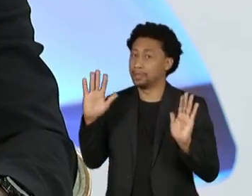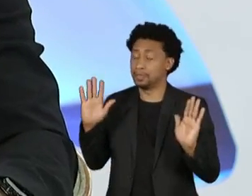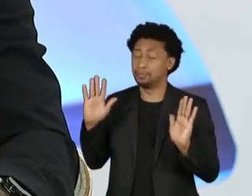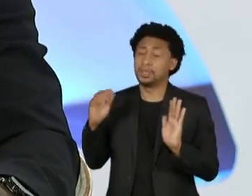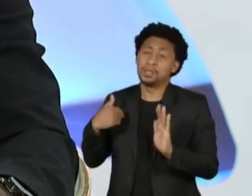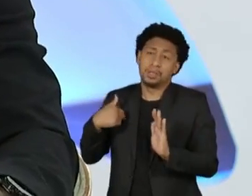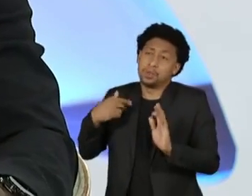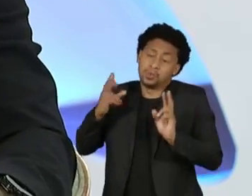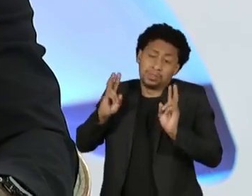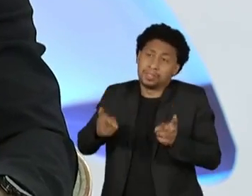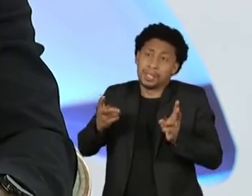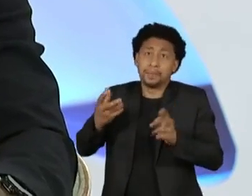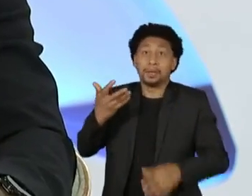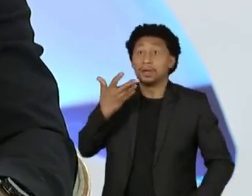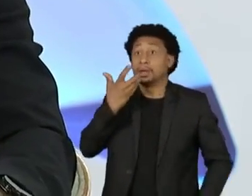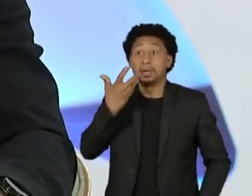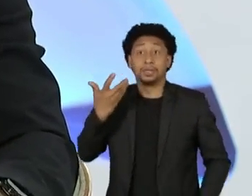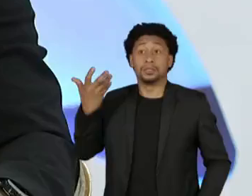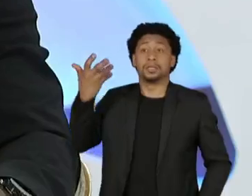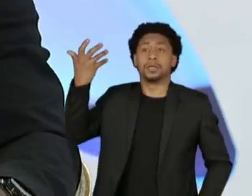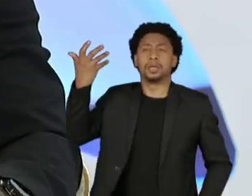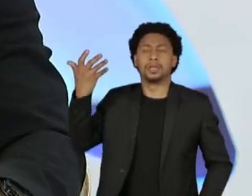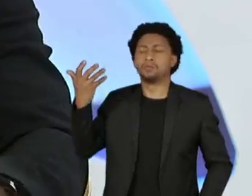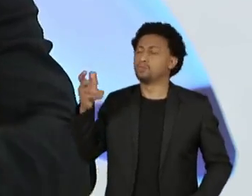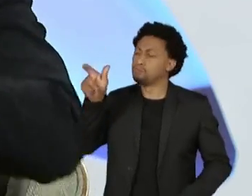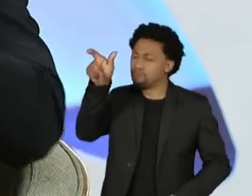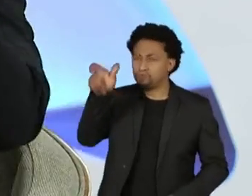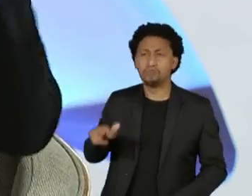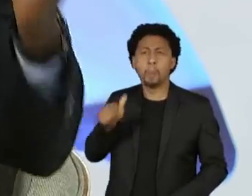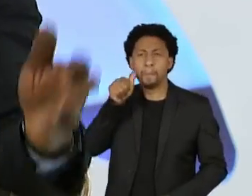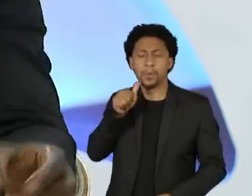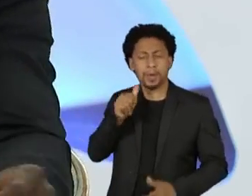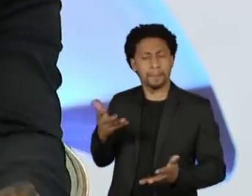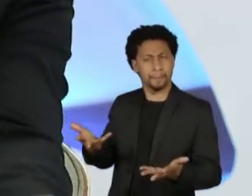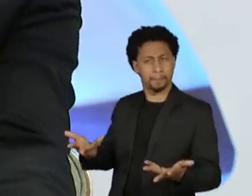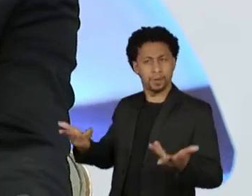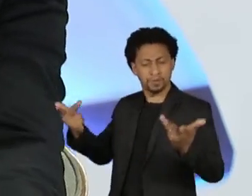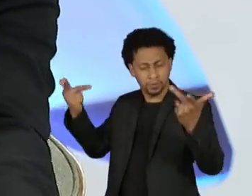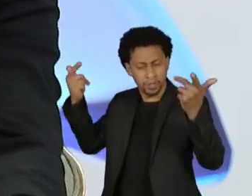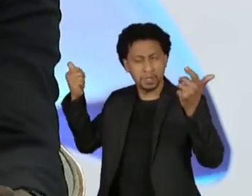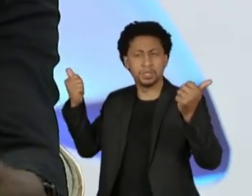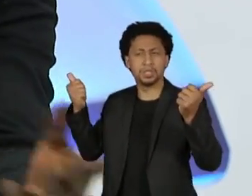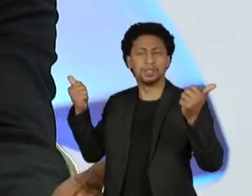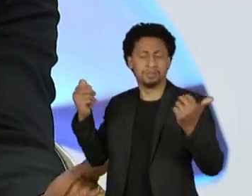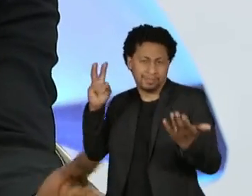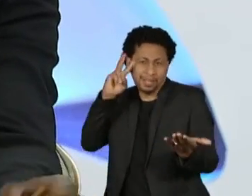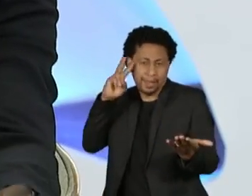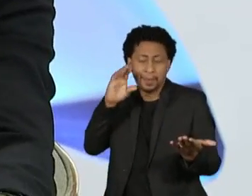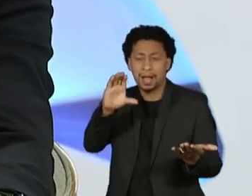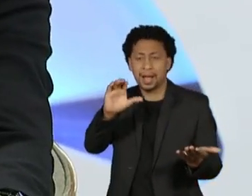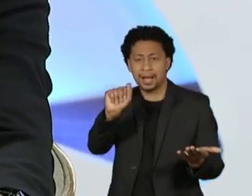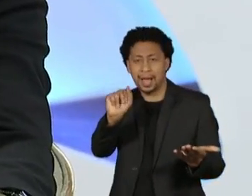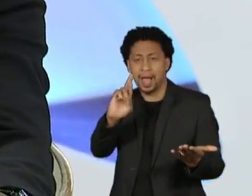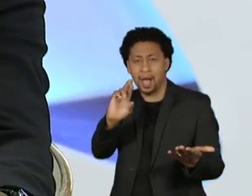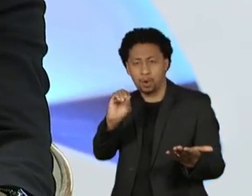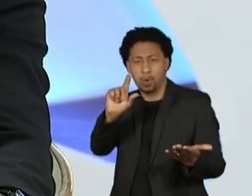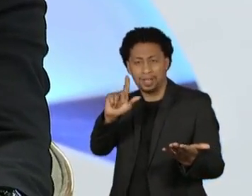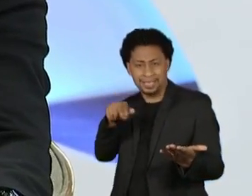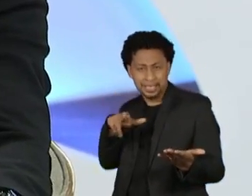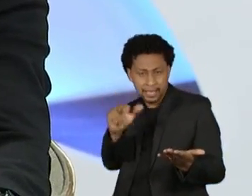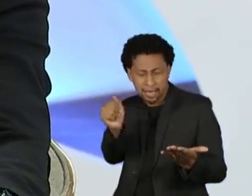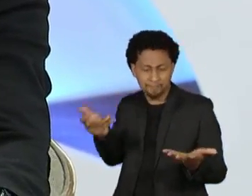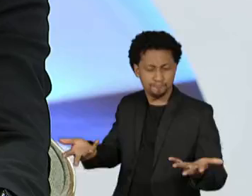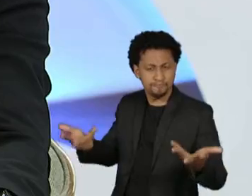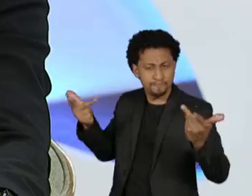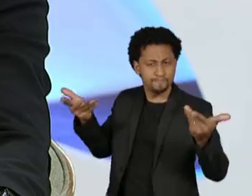cantou lá em cima né Maravilha de mulher Carolina né sempre cantei exaltando Sempre fui contra essa